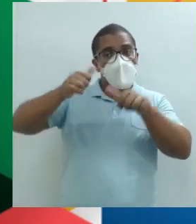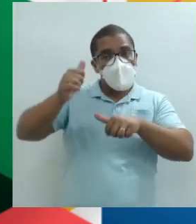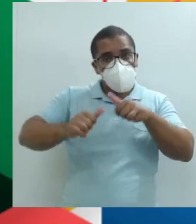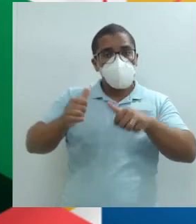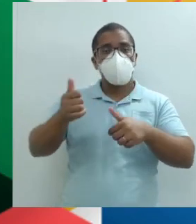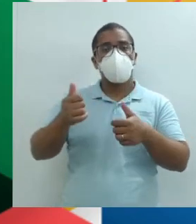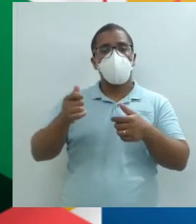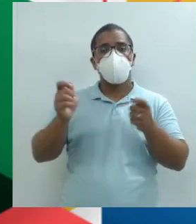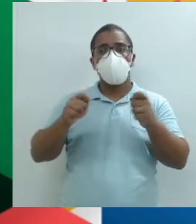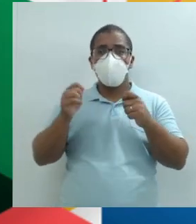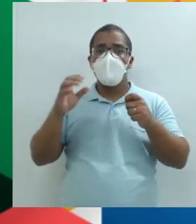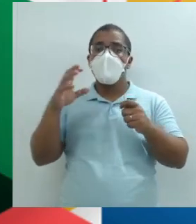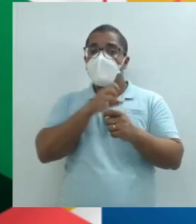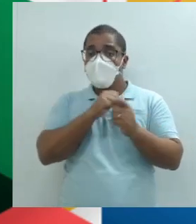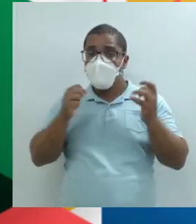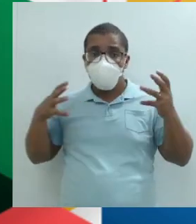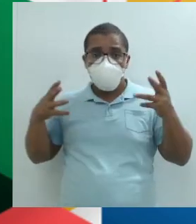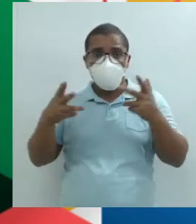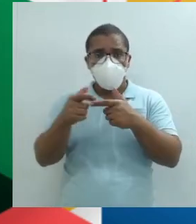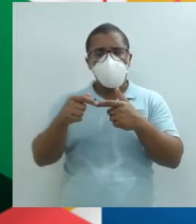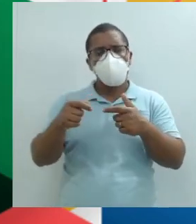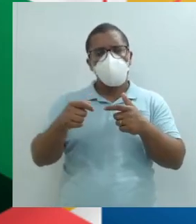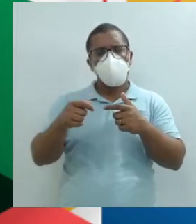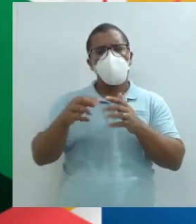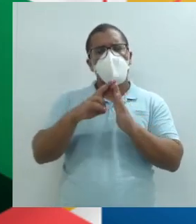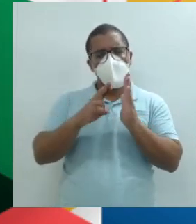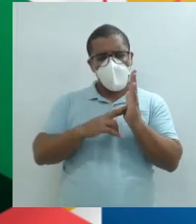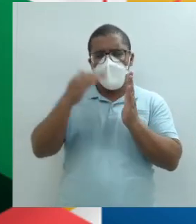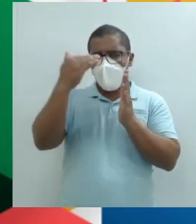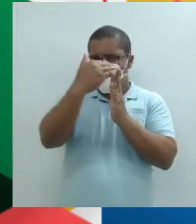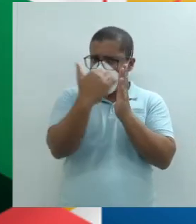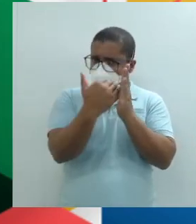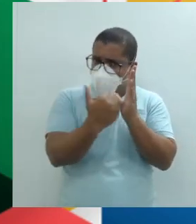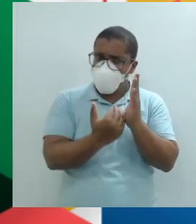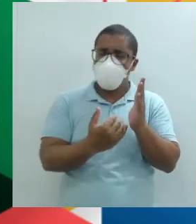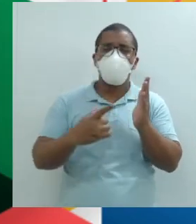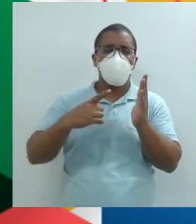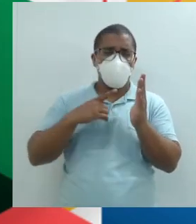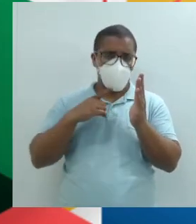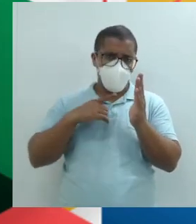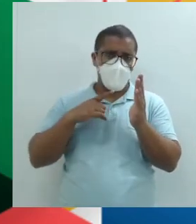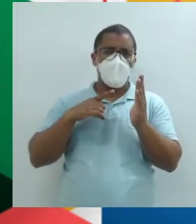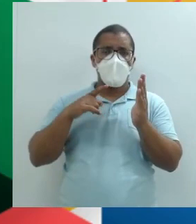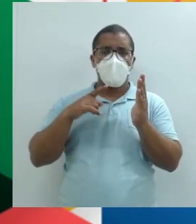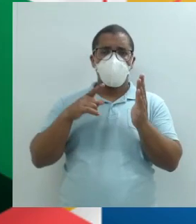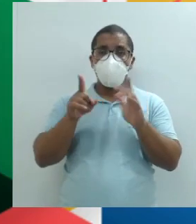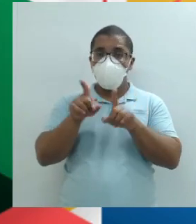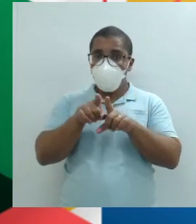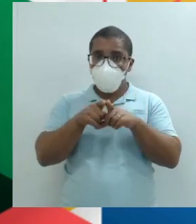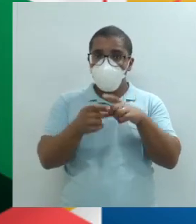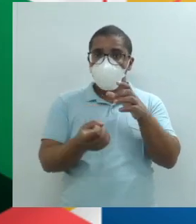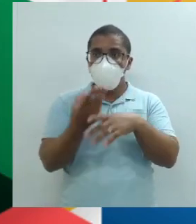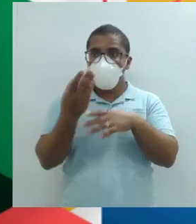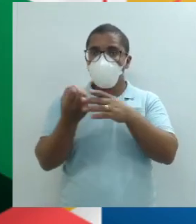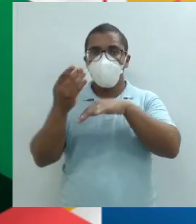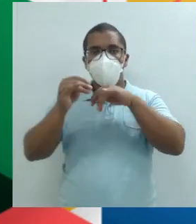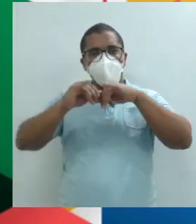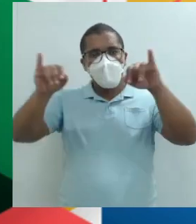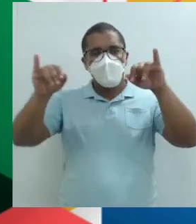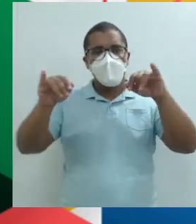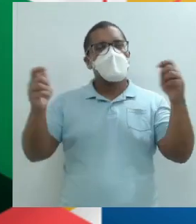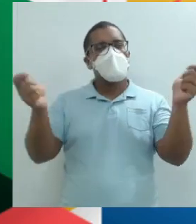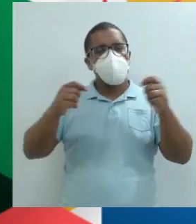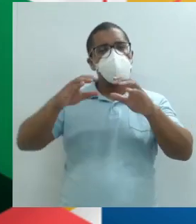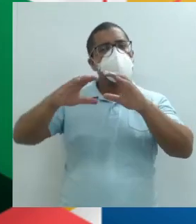utilização ágil, rigorosa e criativa da informação, né? Uma cultura de meios